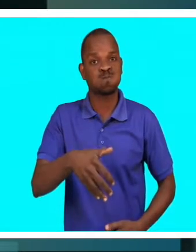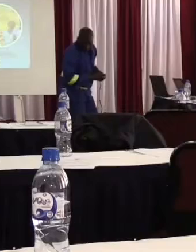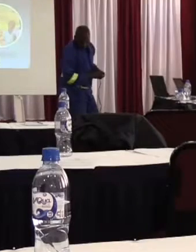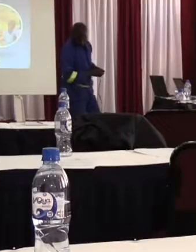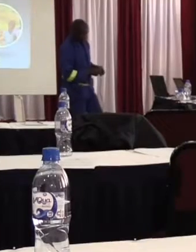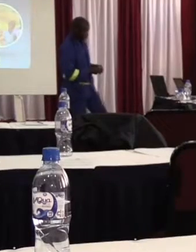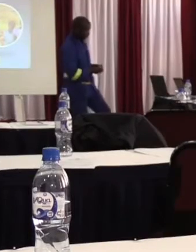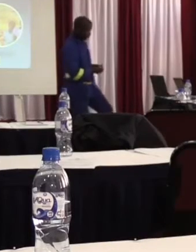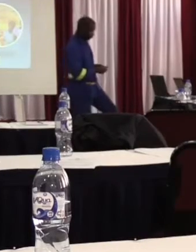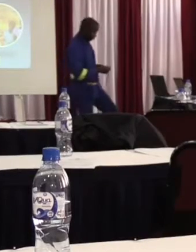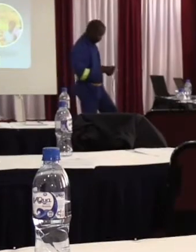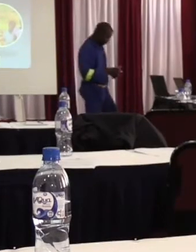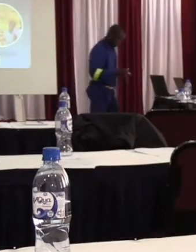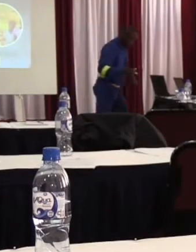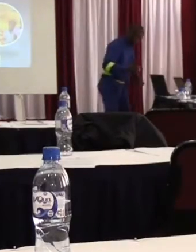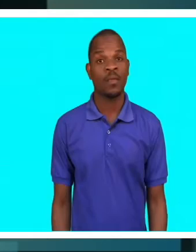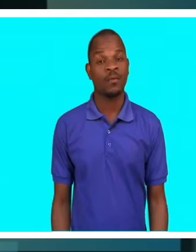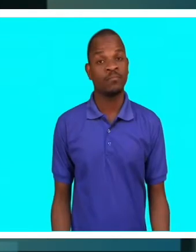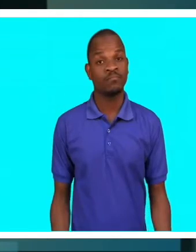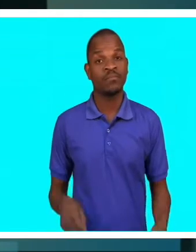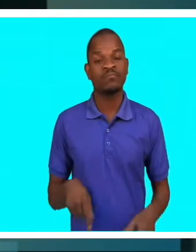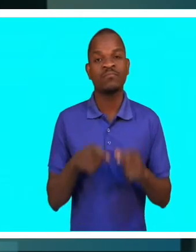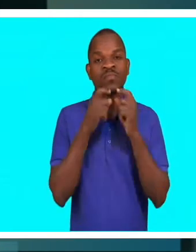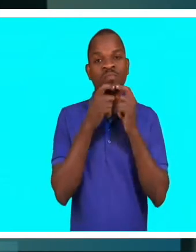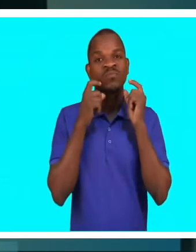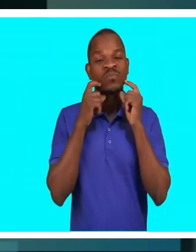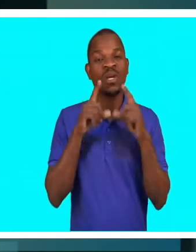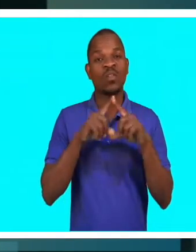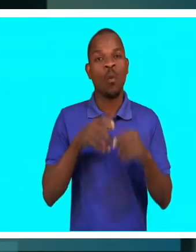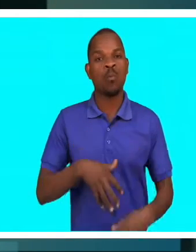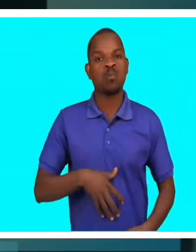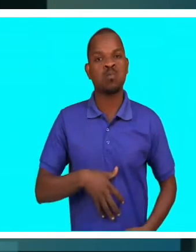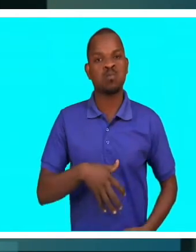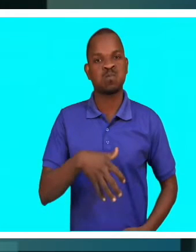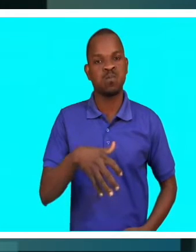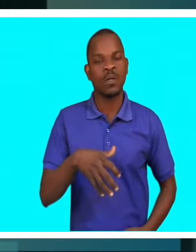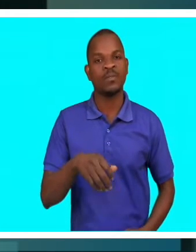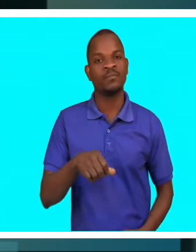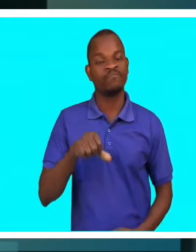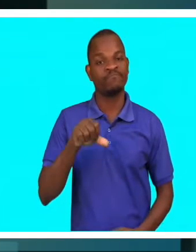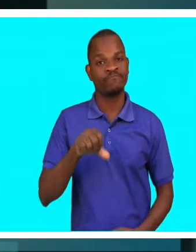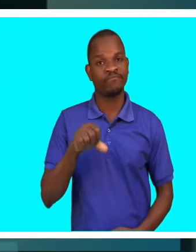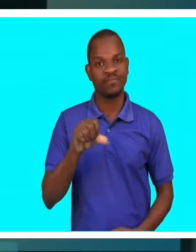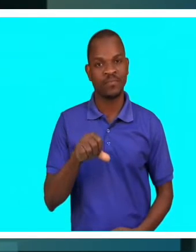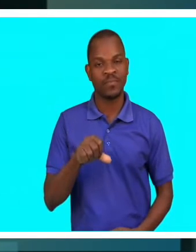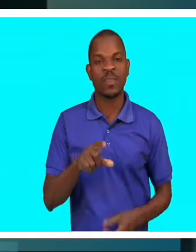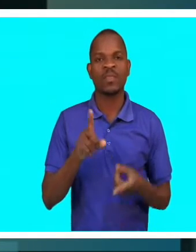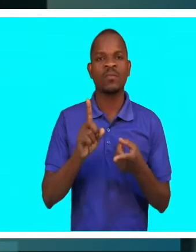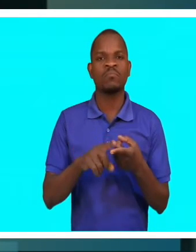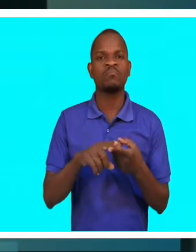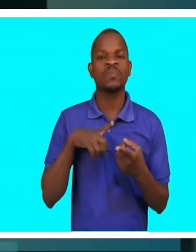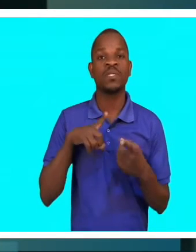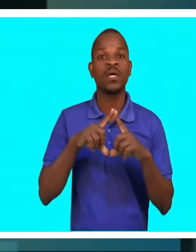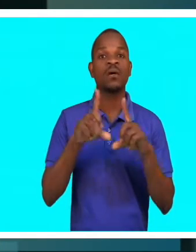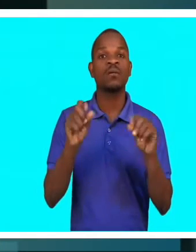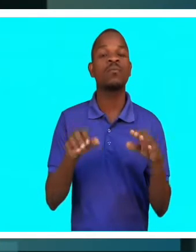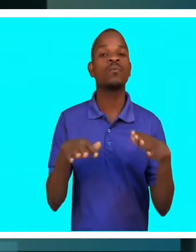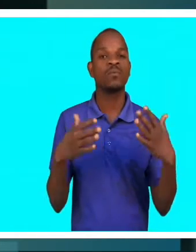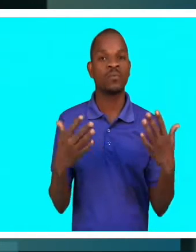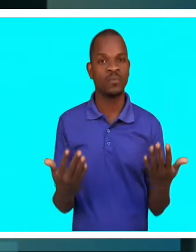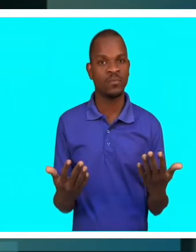crônica, um mal que afeta o país. Bem, Moçambique, a desnutrição é multicausal, na verdade. Temos a